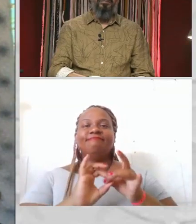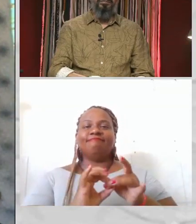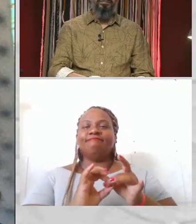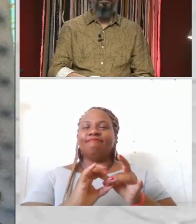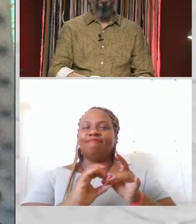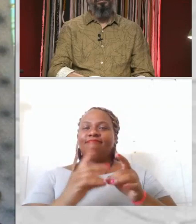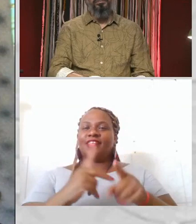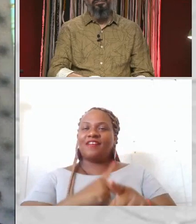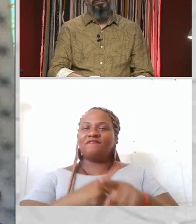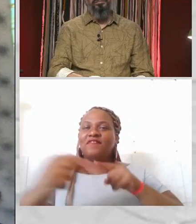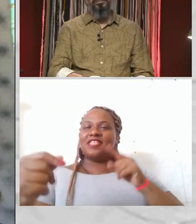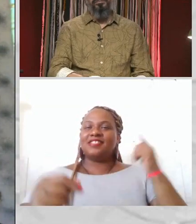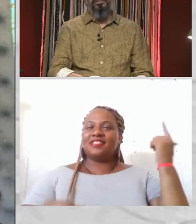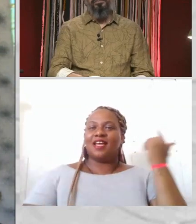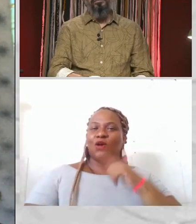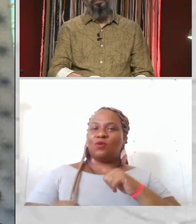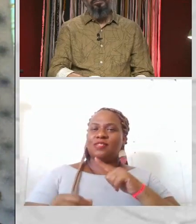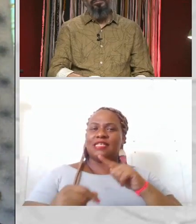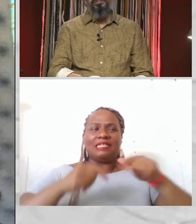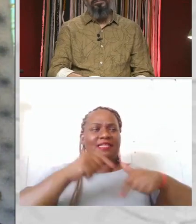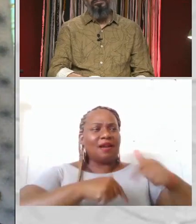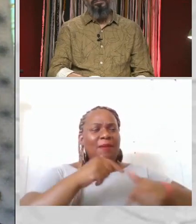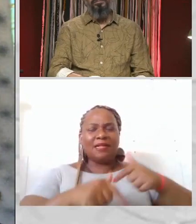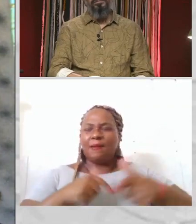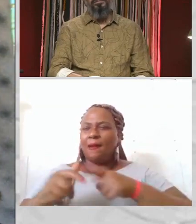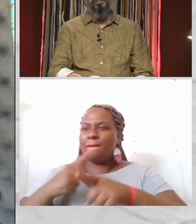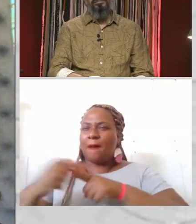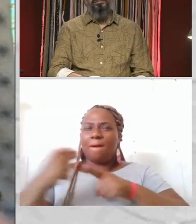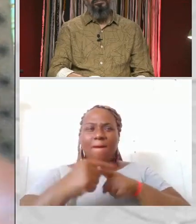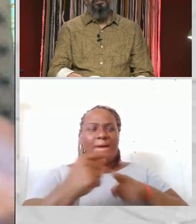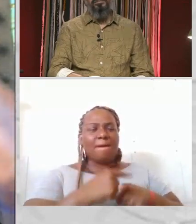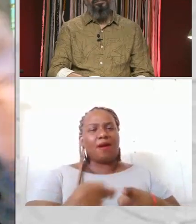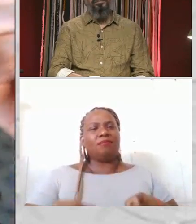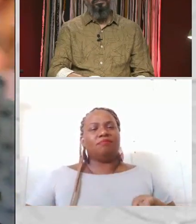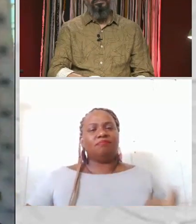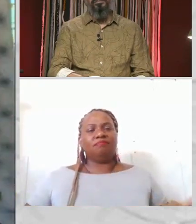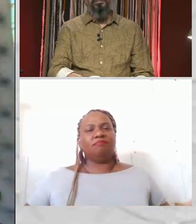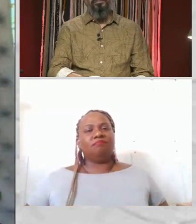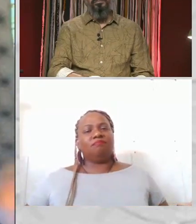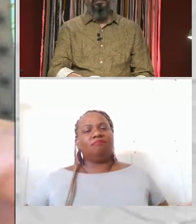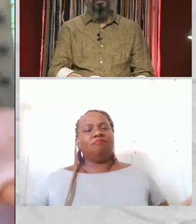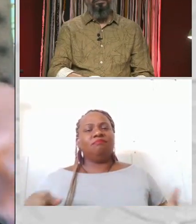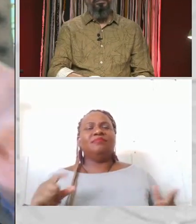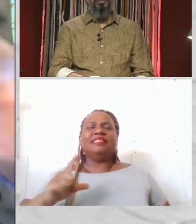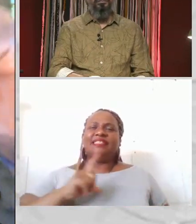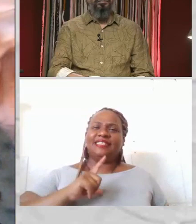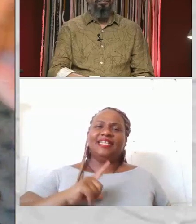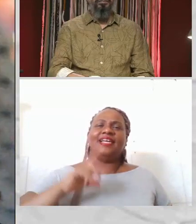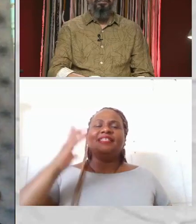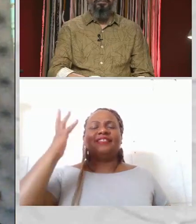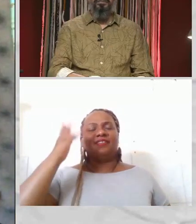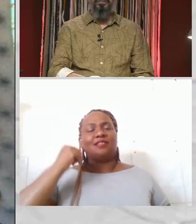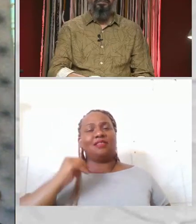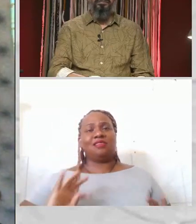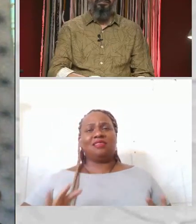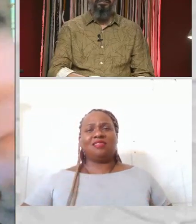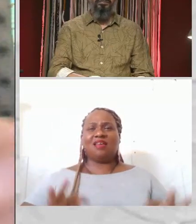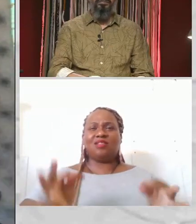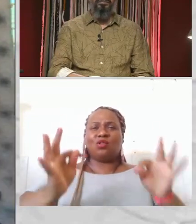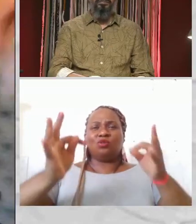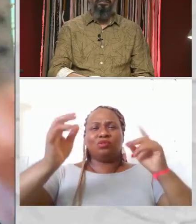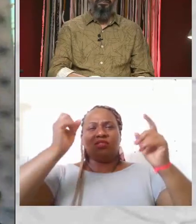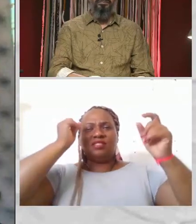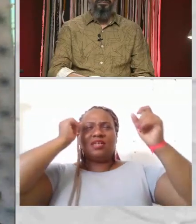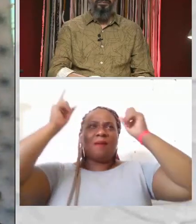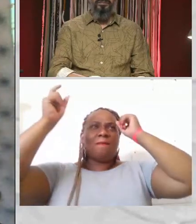batalhas e vencer demandas. Mesmo com todas essas tecnologias, com todas as invenções, com todas